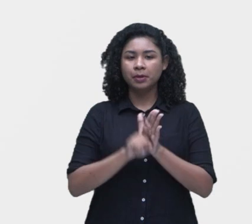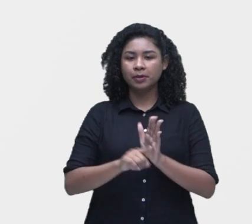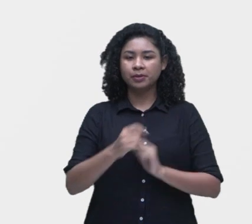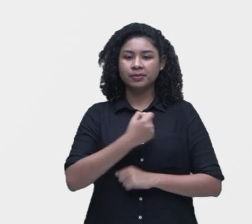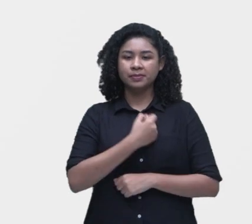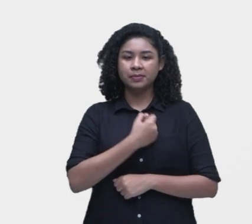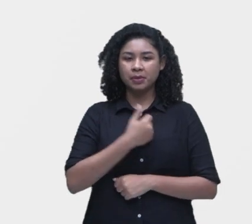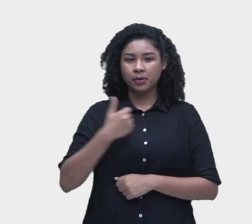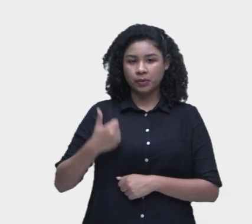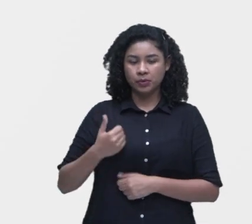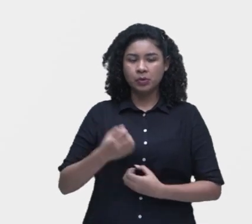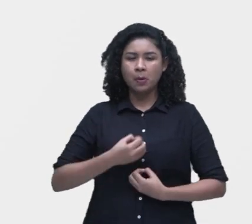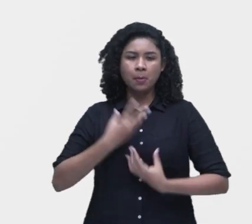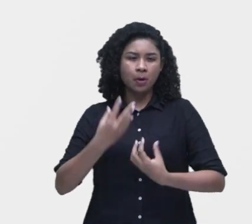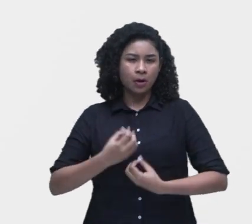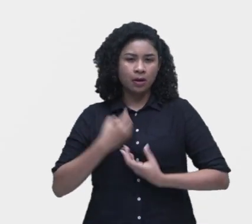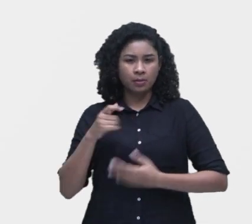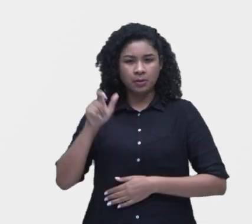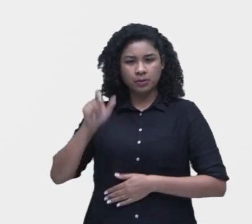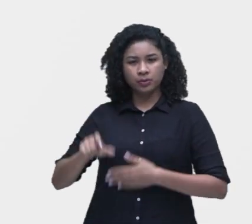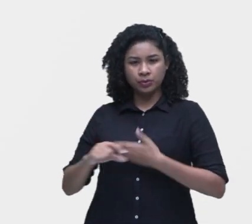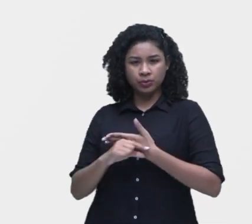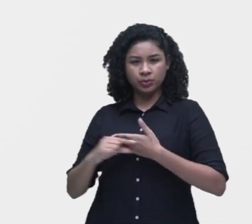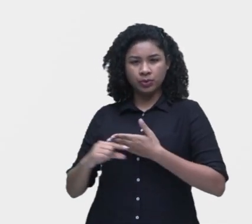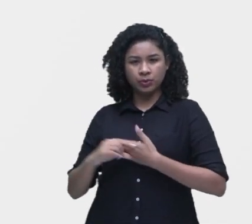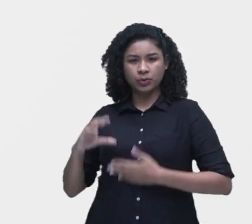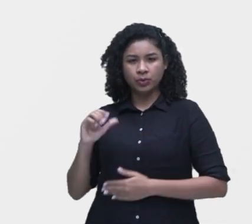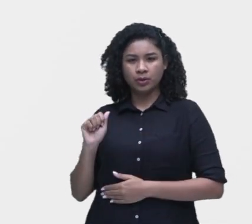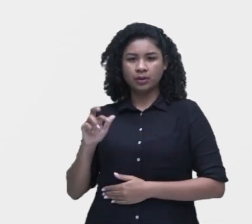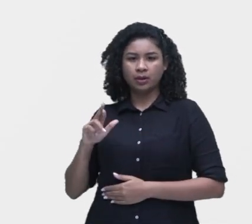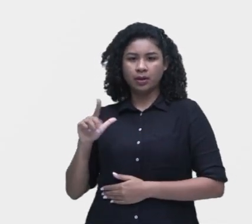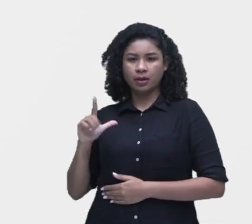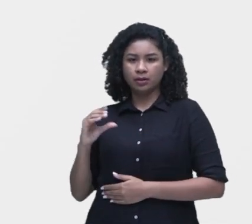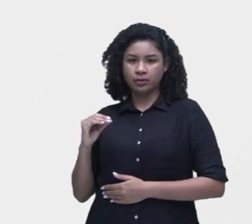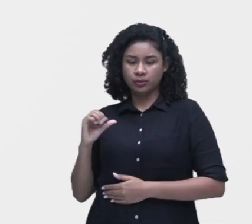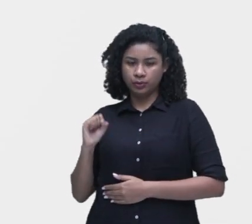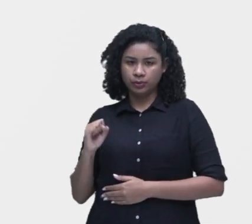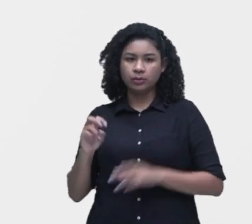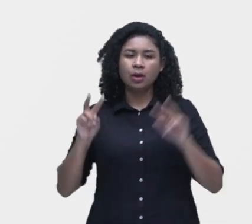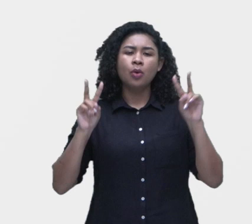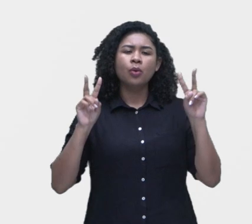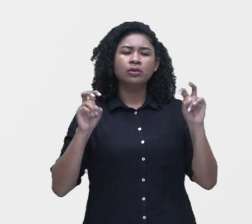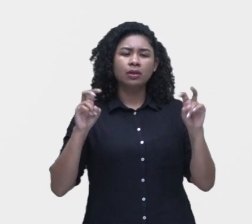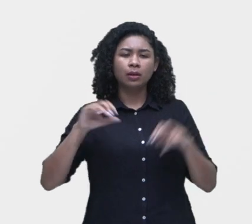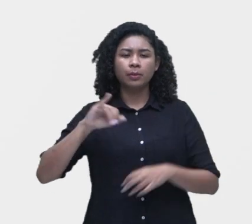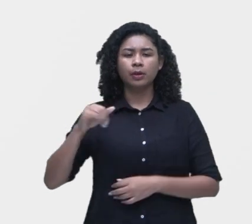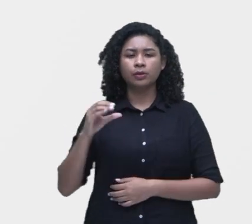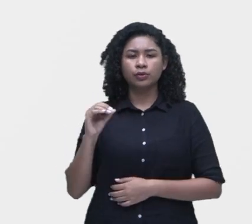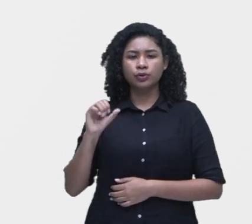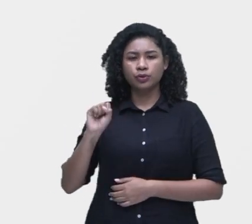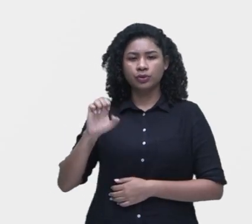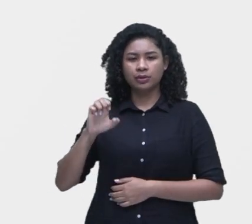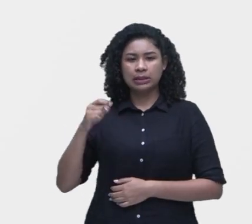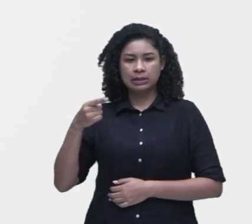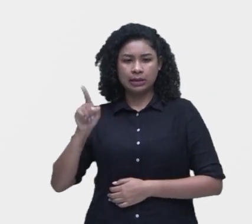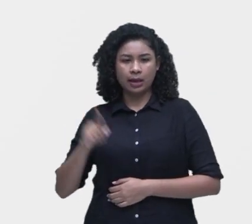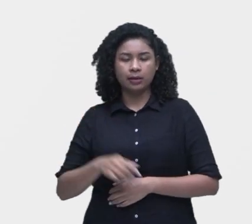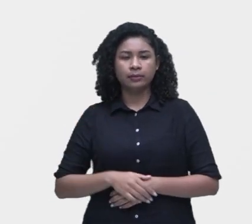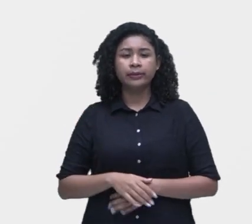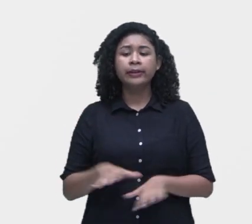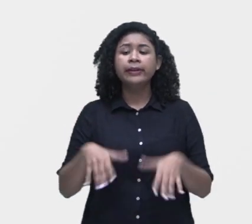leio o poema de Carlos Drummond de Andrade, chamado José. E agora, José, a